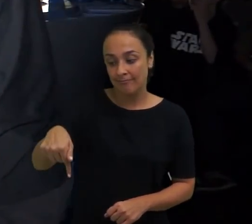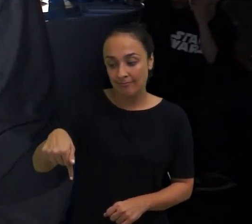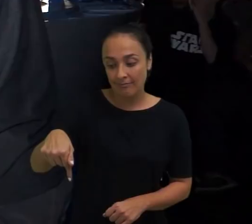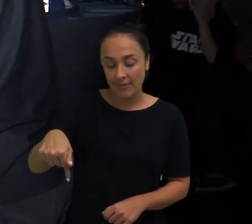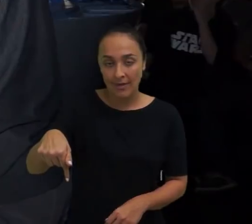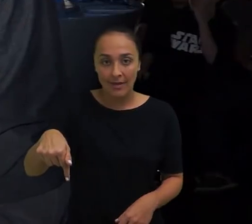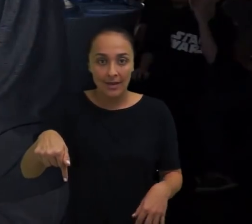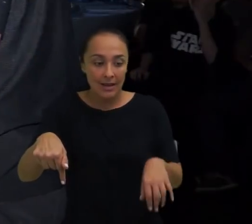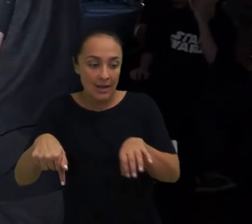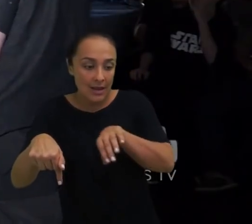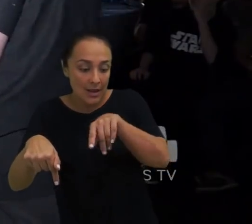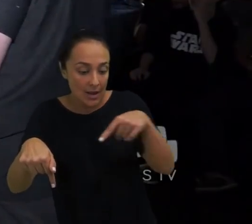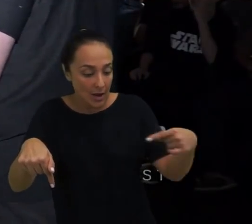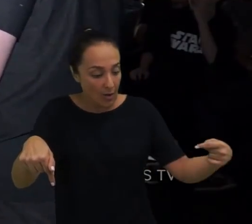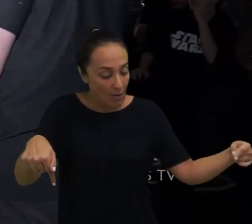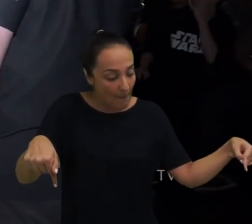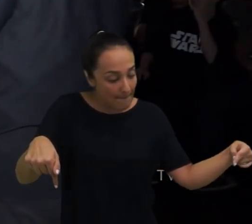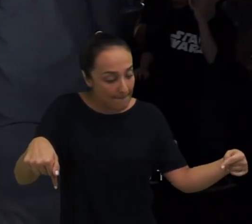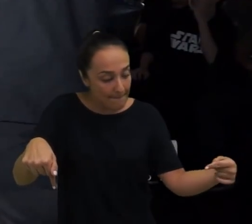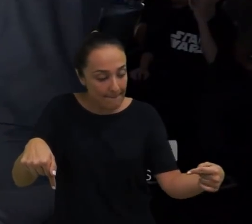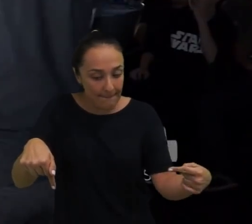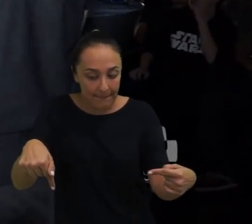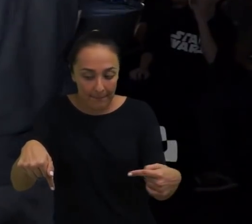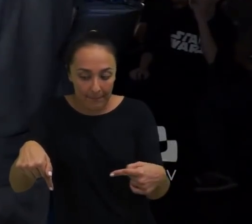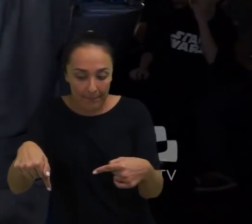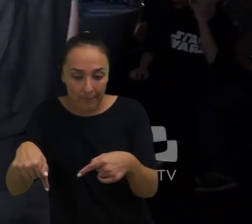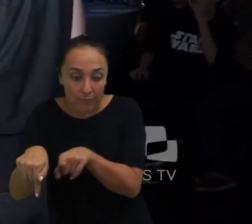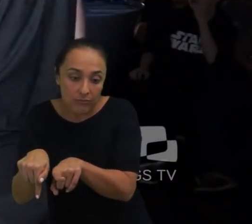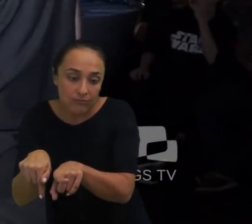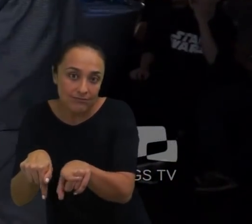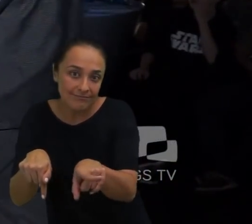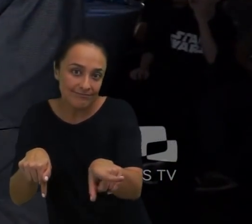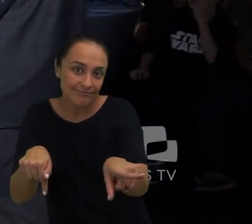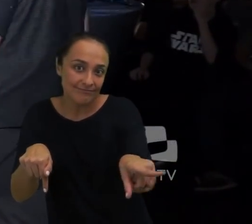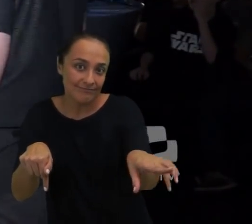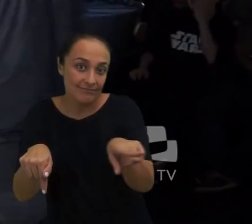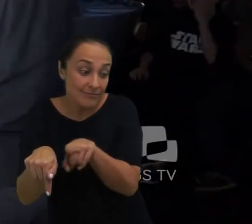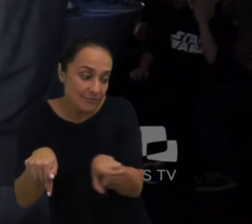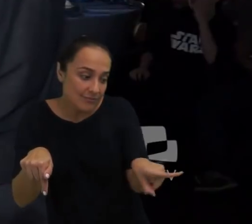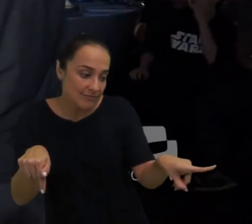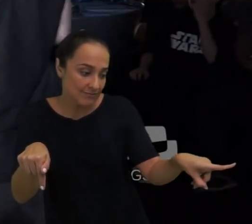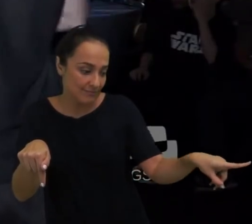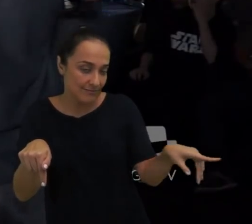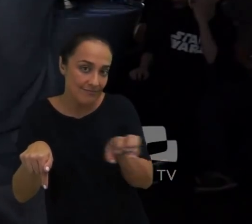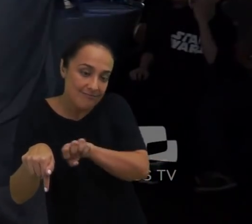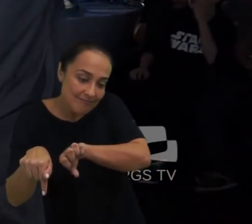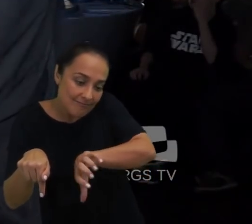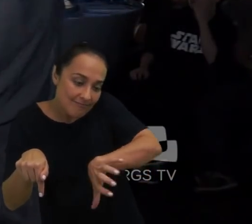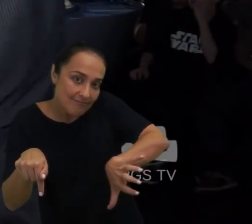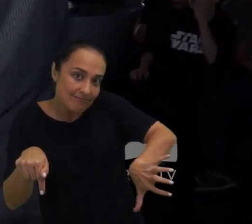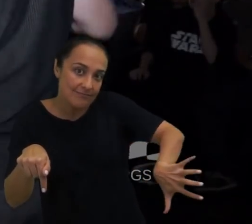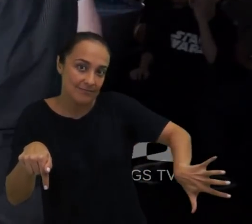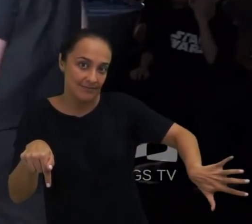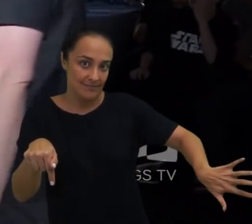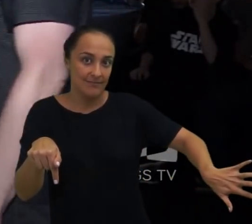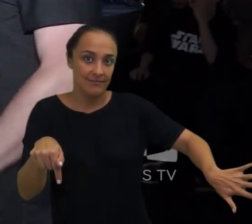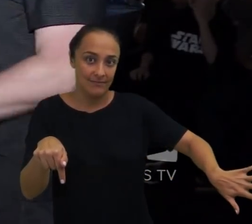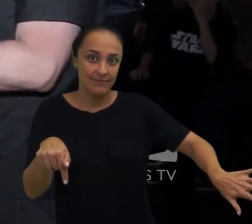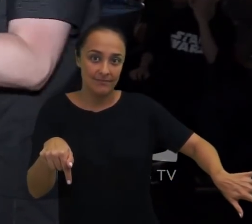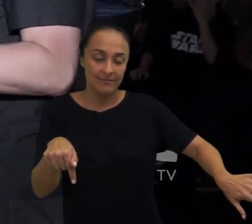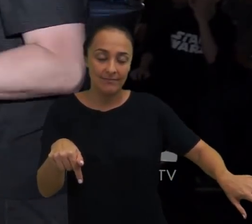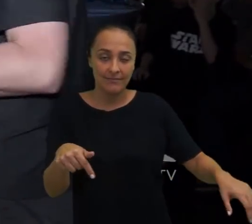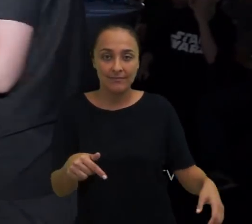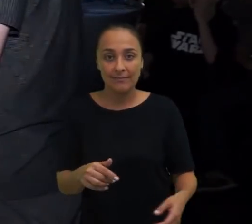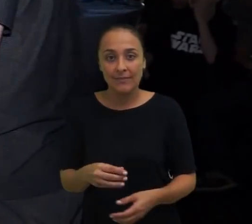para fora do quasar. Tá? E aí, como é que se explica isso? Tá? Então, agora vem o